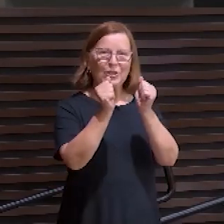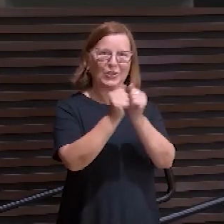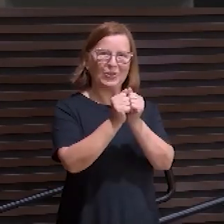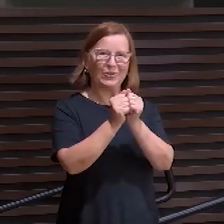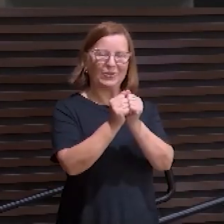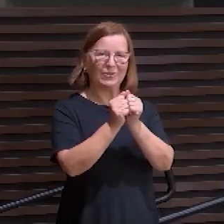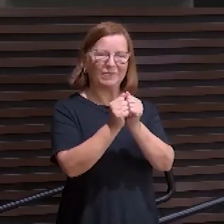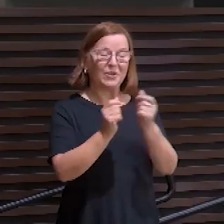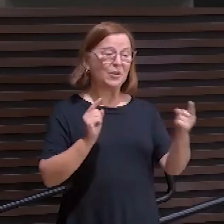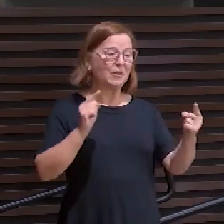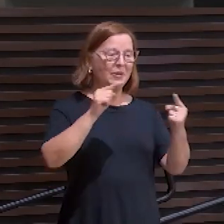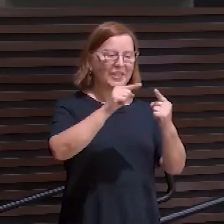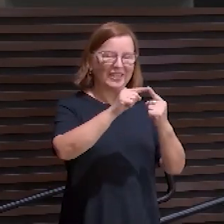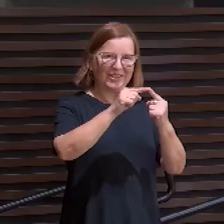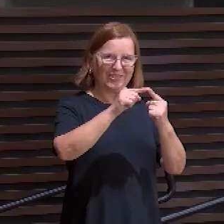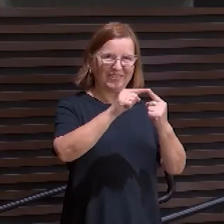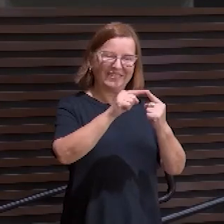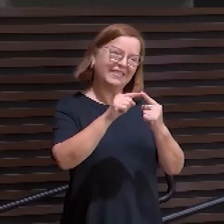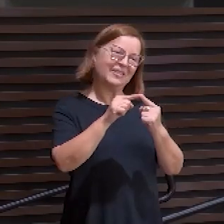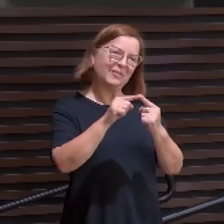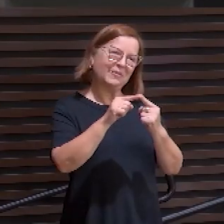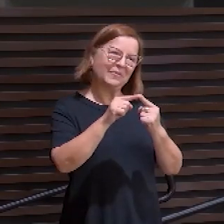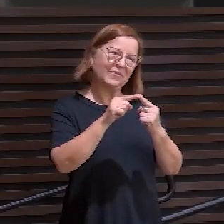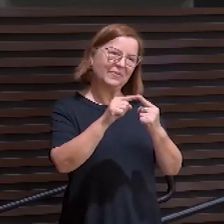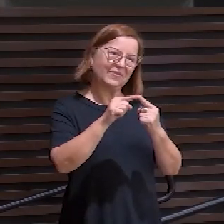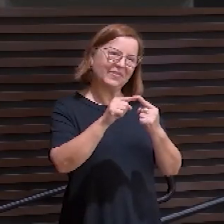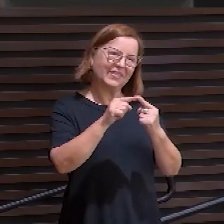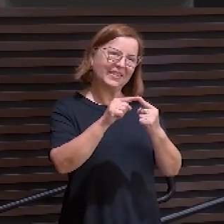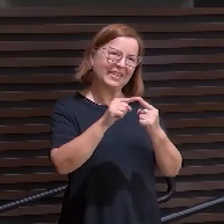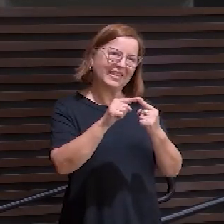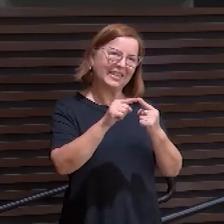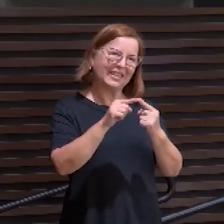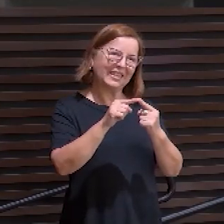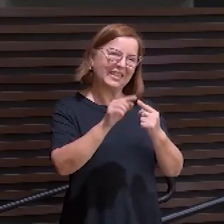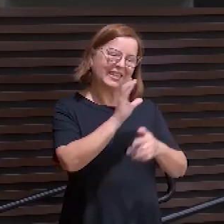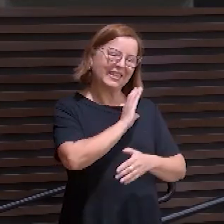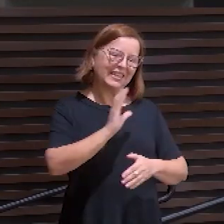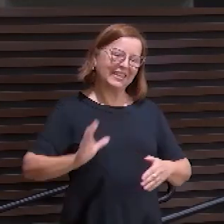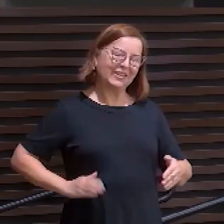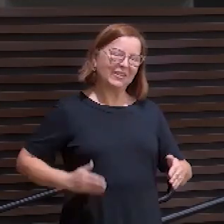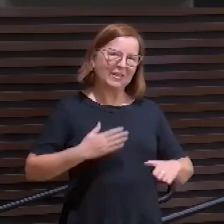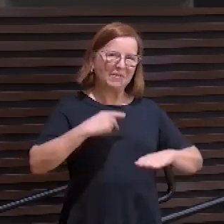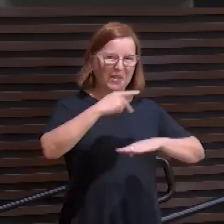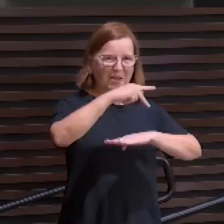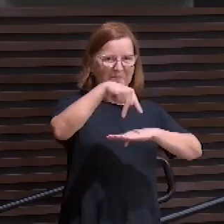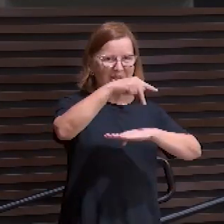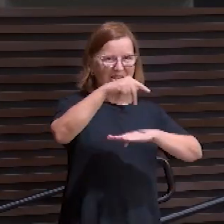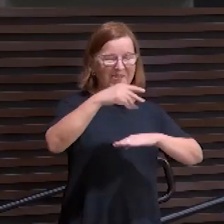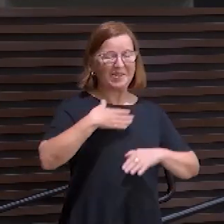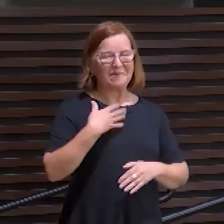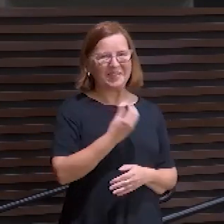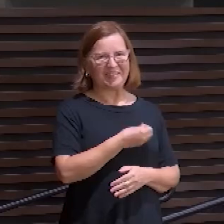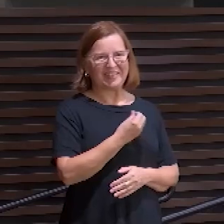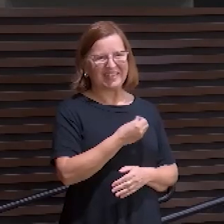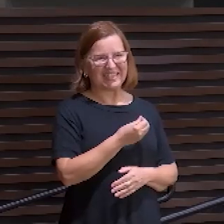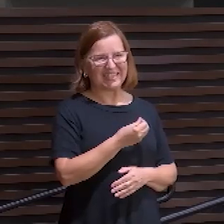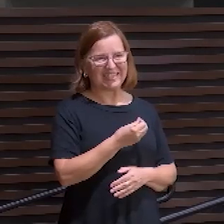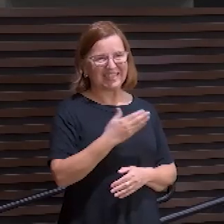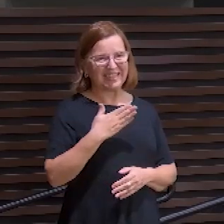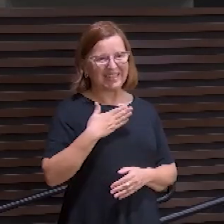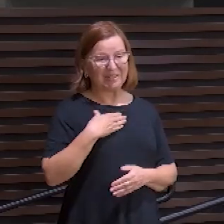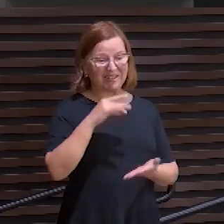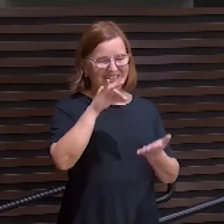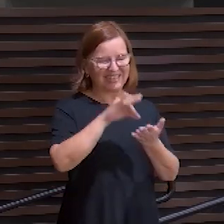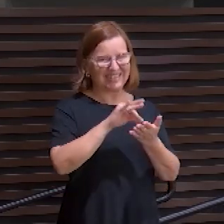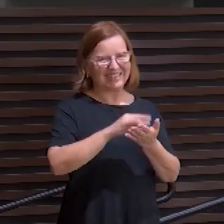fim de que Ele seja a minha Páscoa, a minha vida, a minha